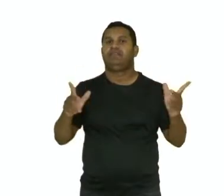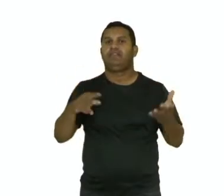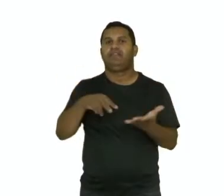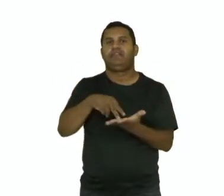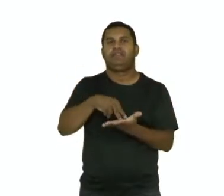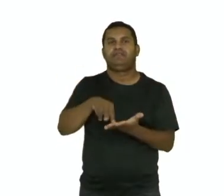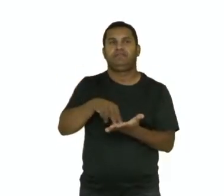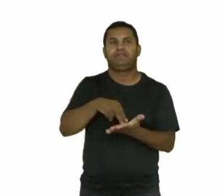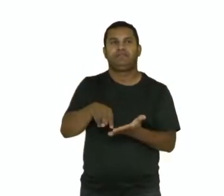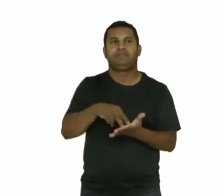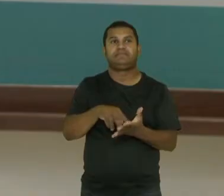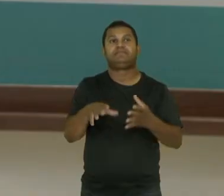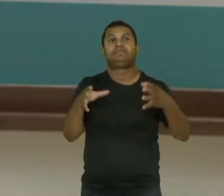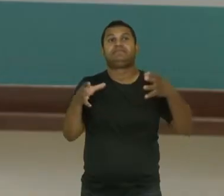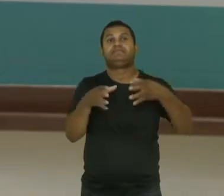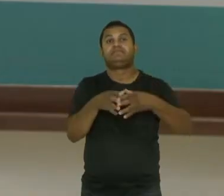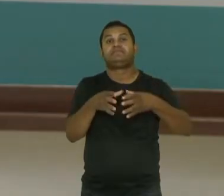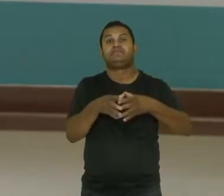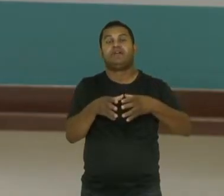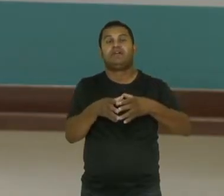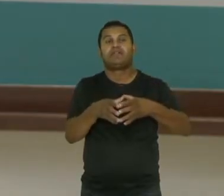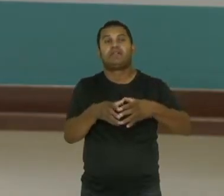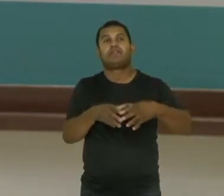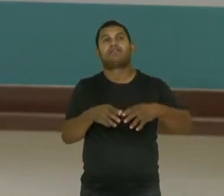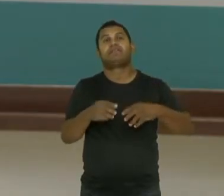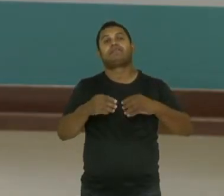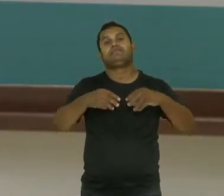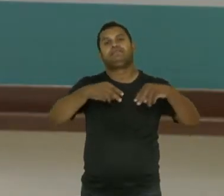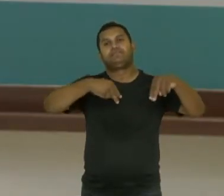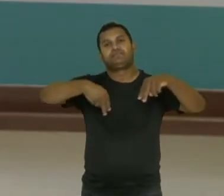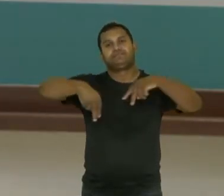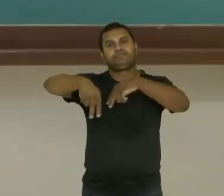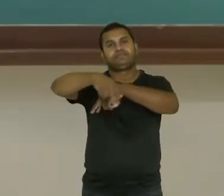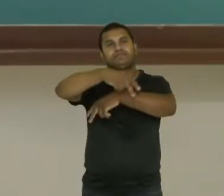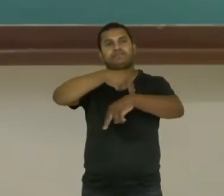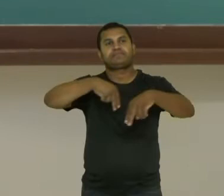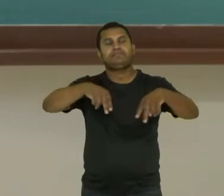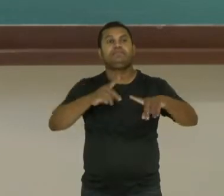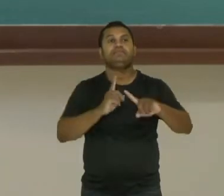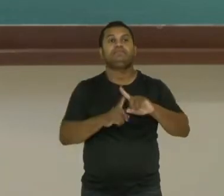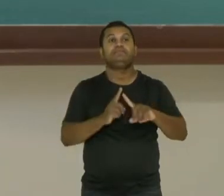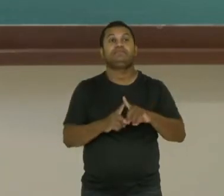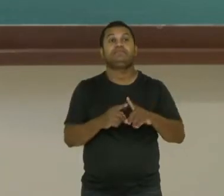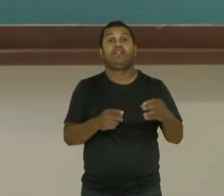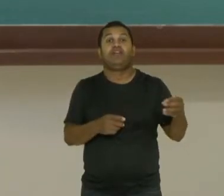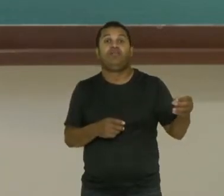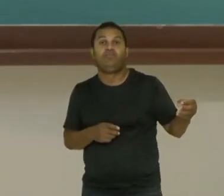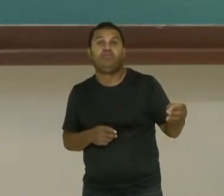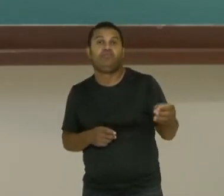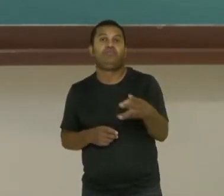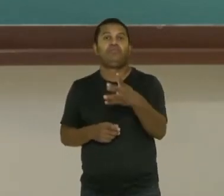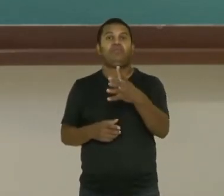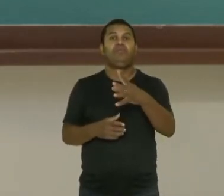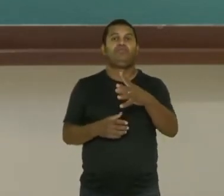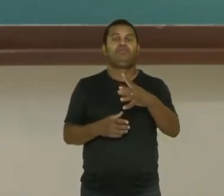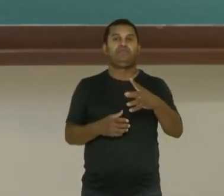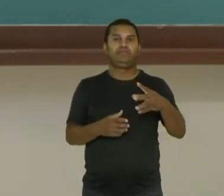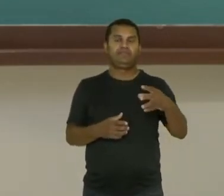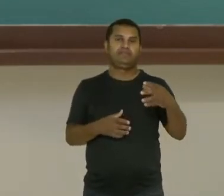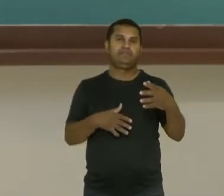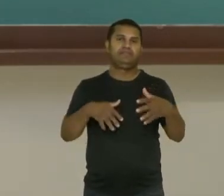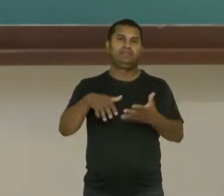é considerado o mambo moderno, criado em 1939. Por que isso? Por causa da miscigenação